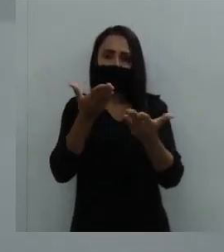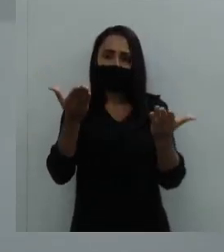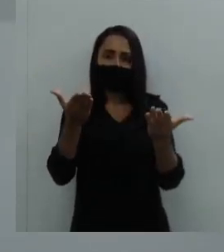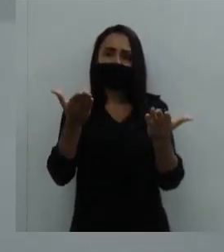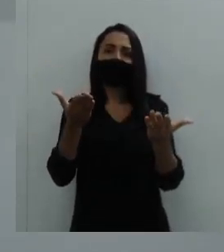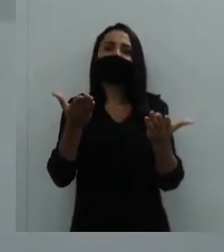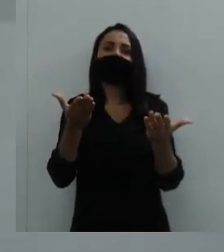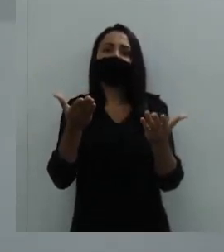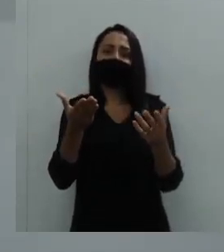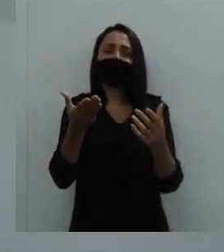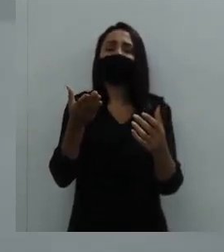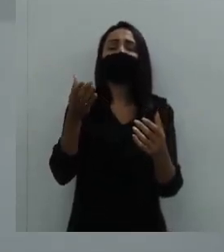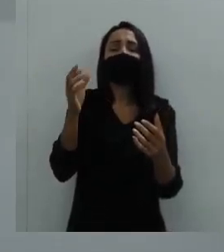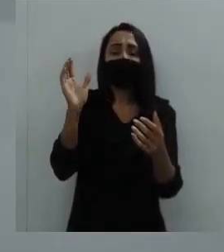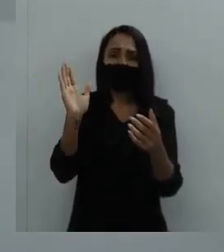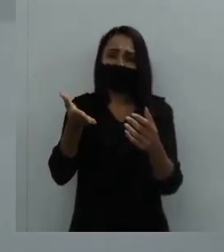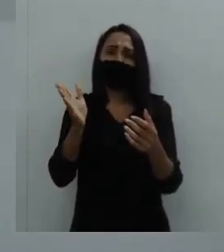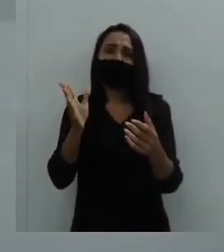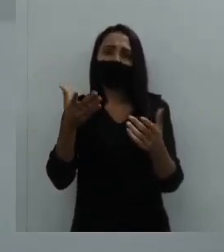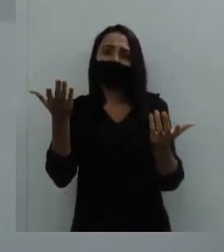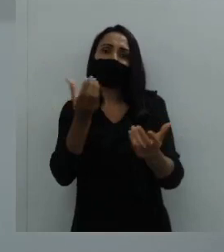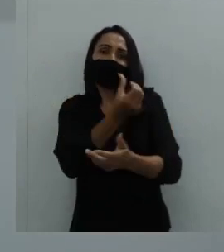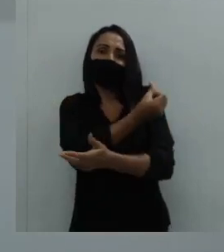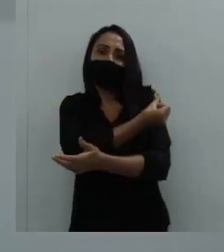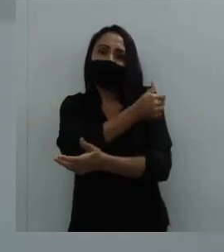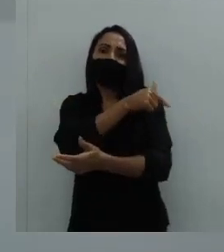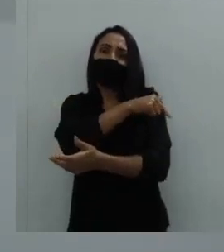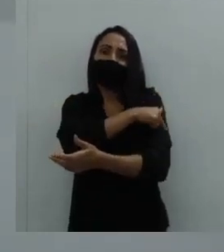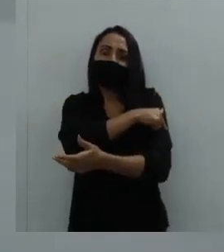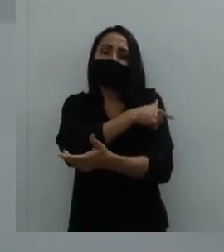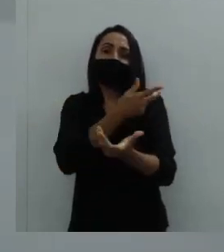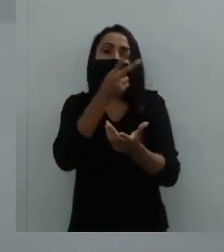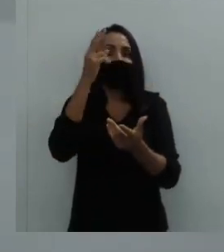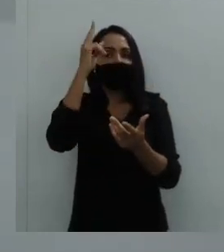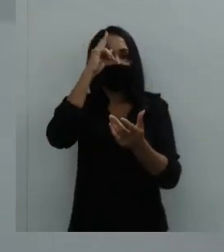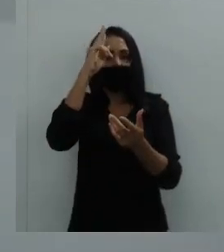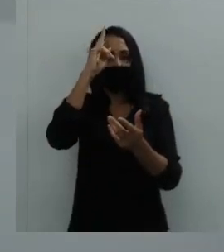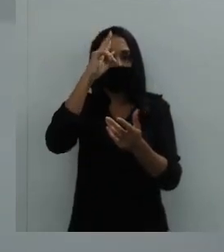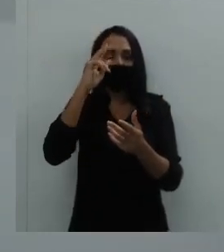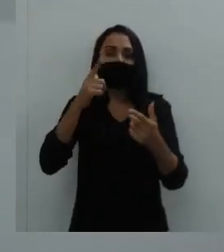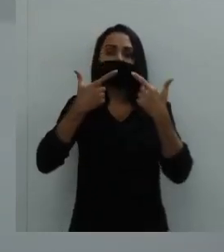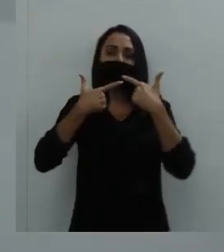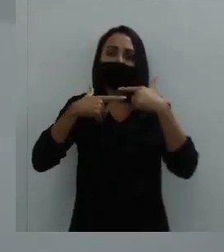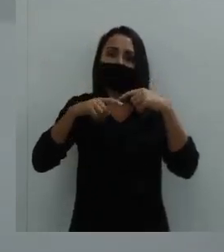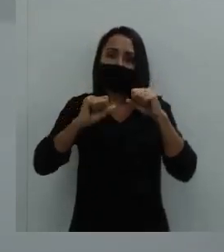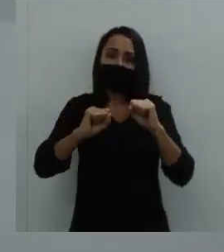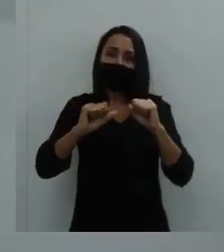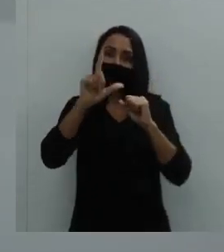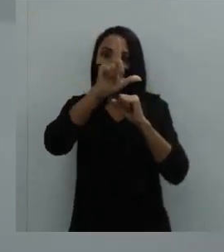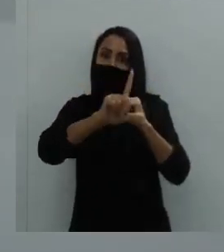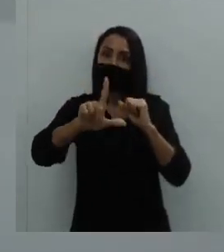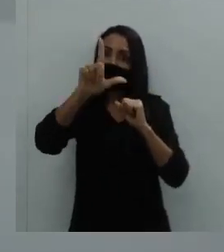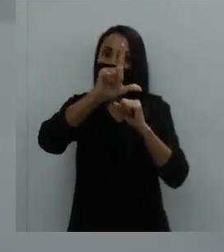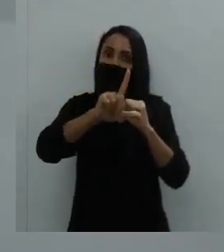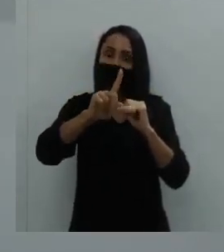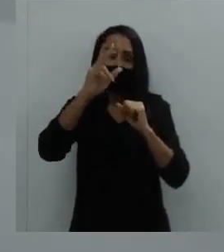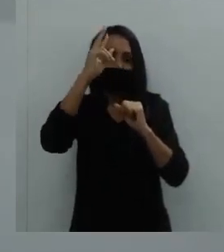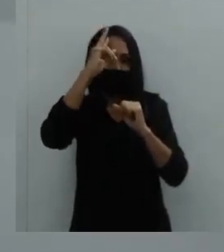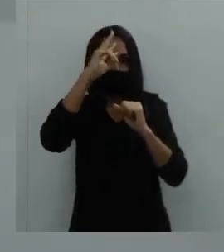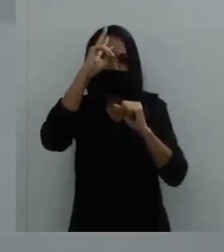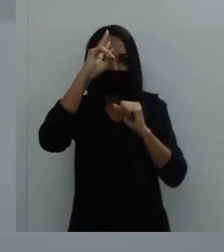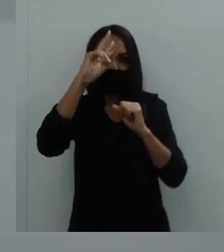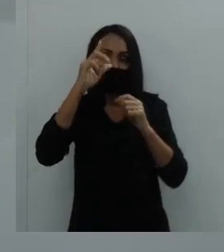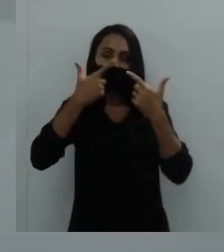com certeza, estudaram no 6º e no 7º ano. Lembram da linguagem literária? Lembram da